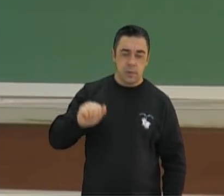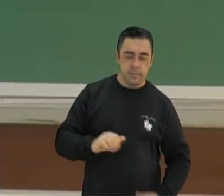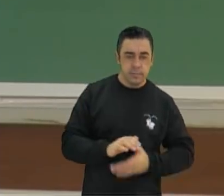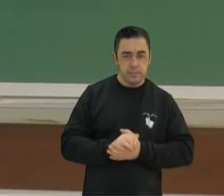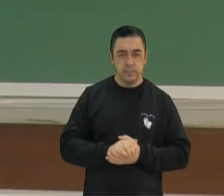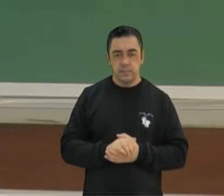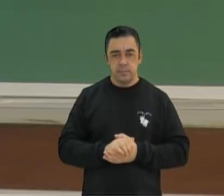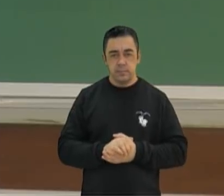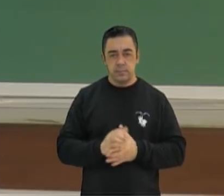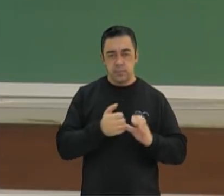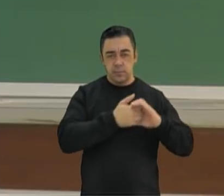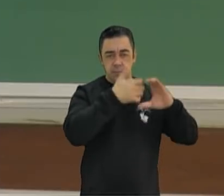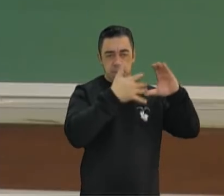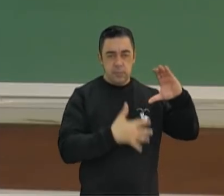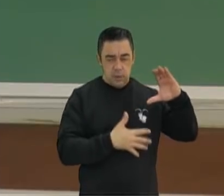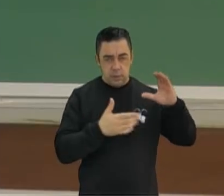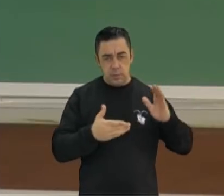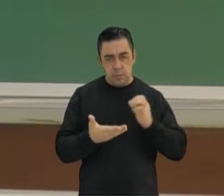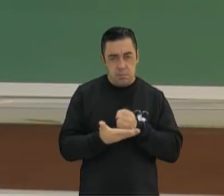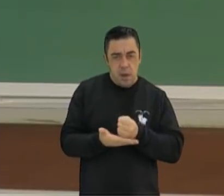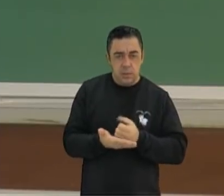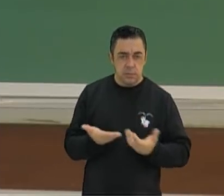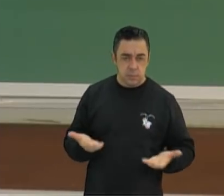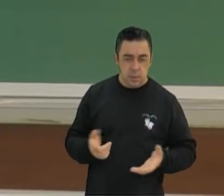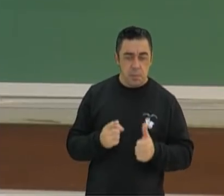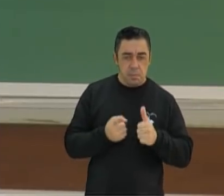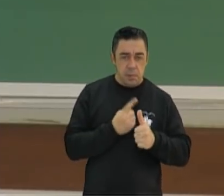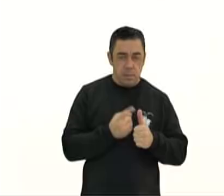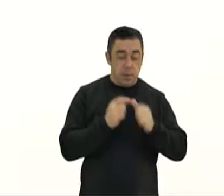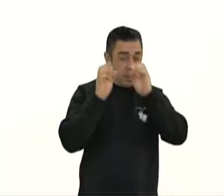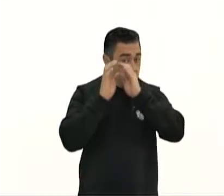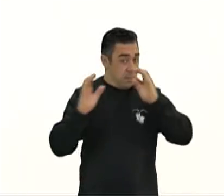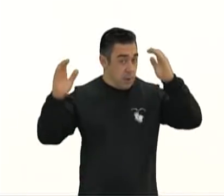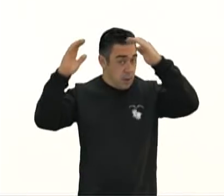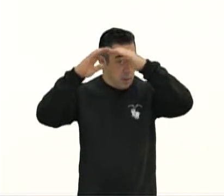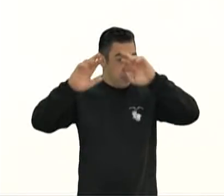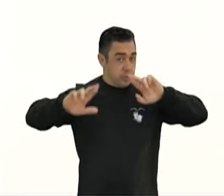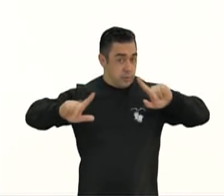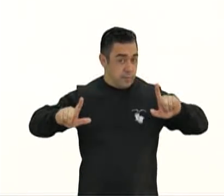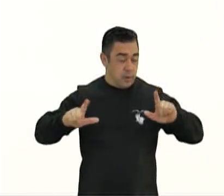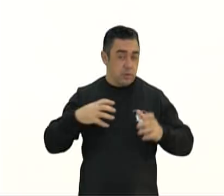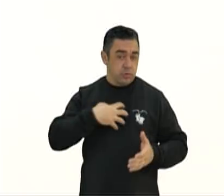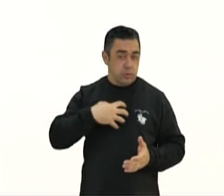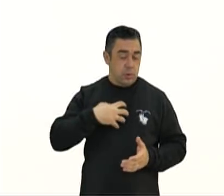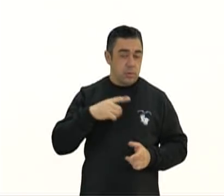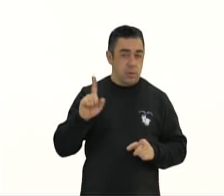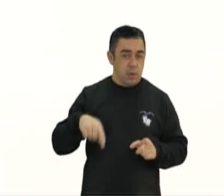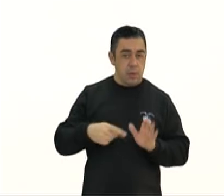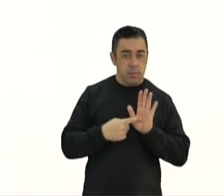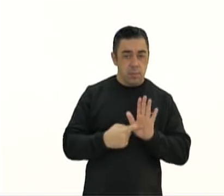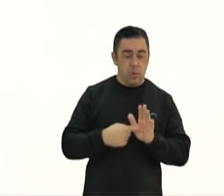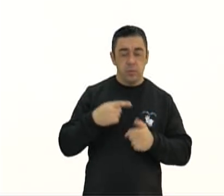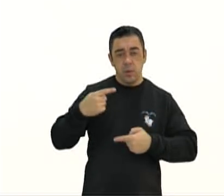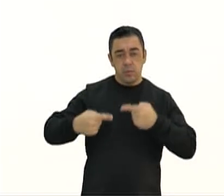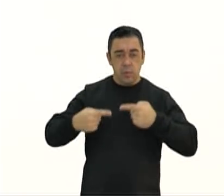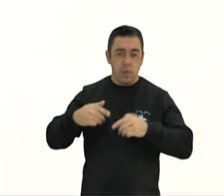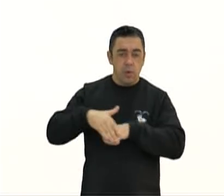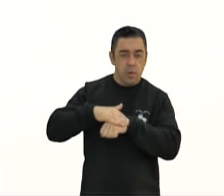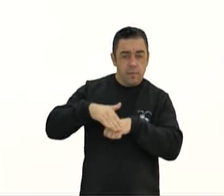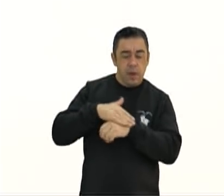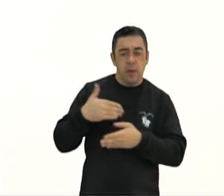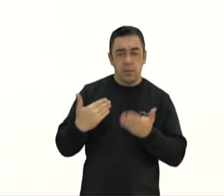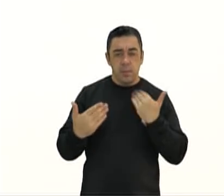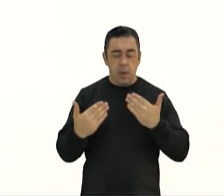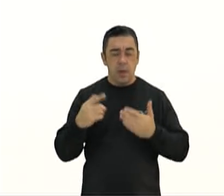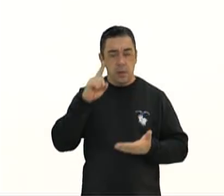Características básicas de uma tirinha. Primeiro, balões de diferentes tipos e formatos que mostram os diálogos dos personagens, suas